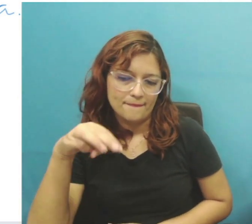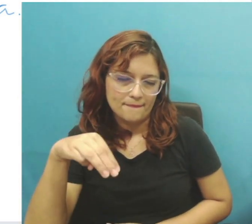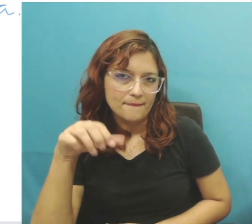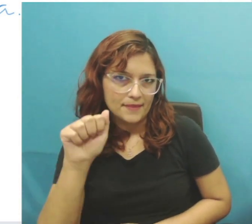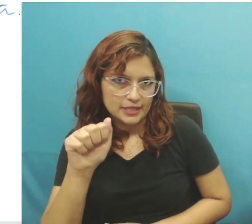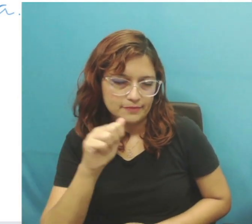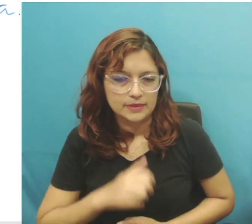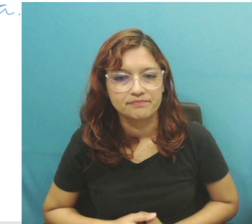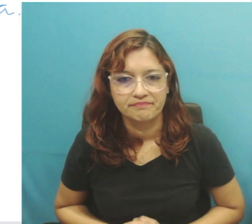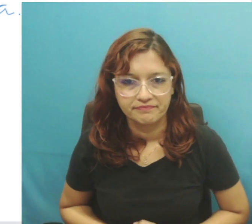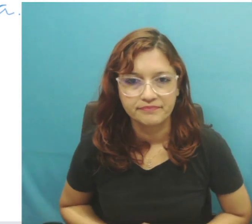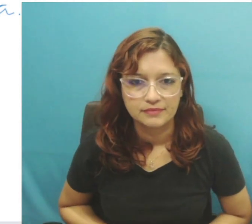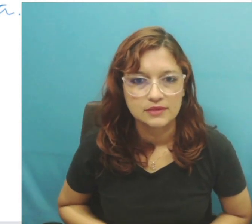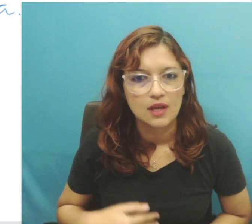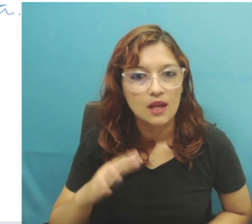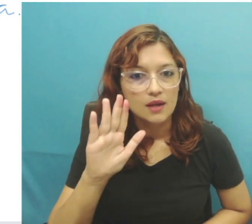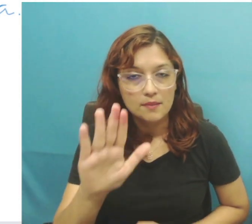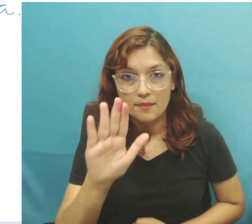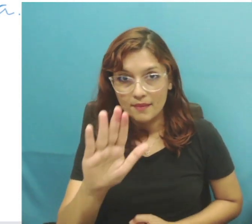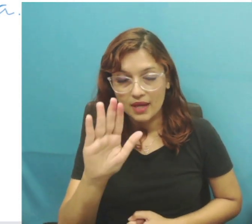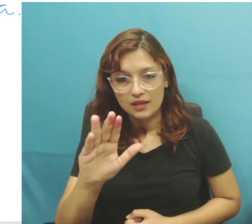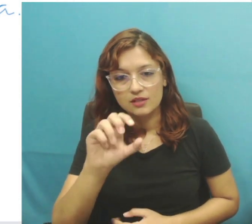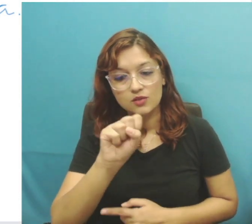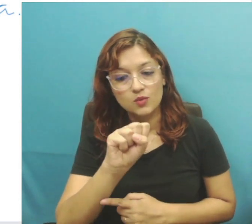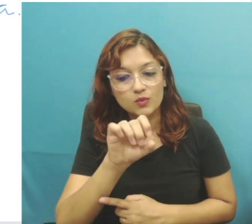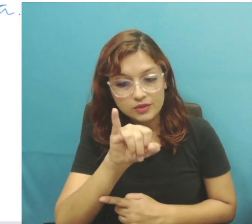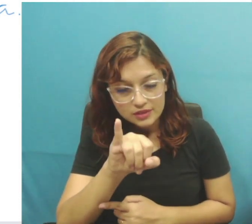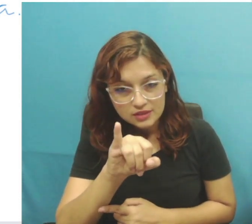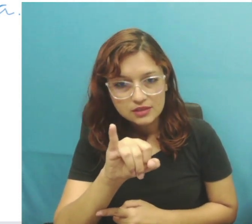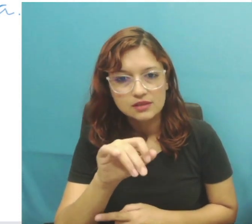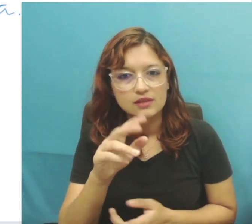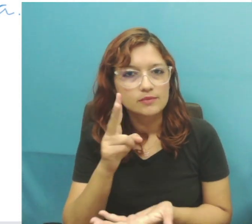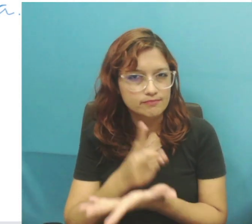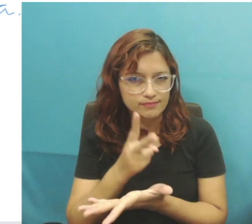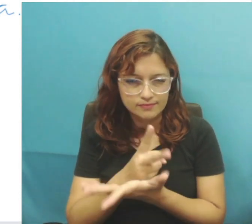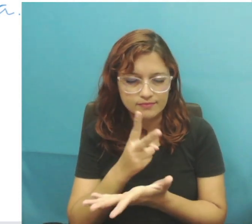Então, a palavra se está junto da palavra mesma.